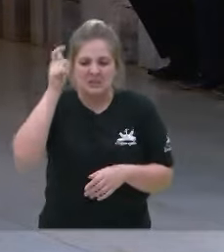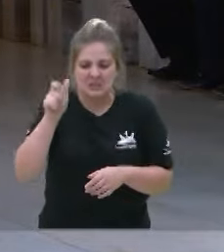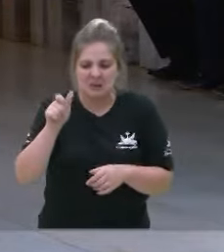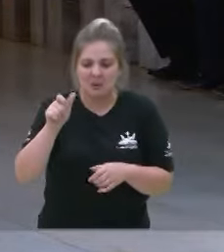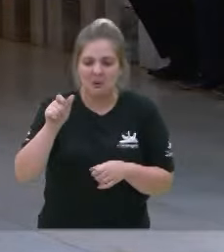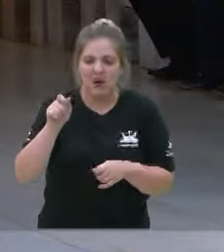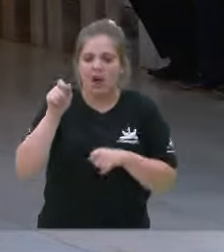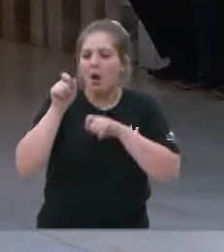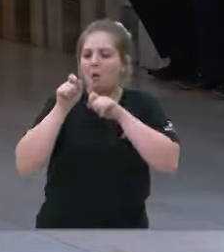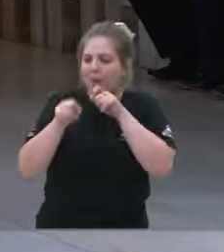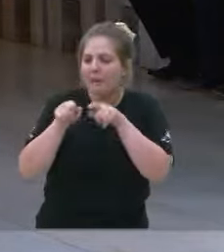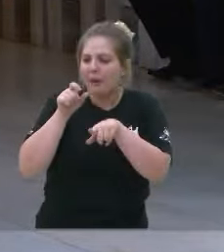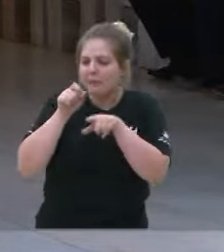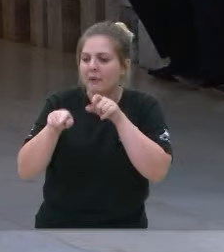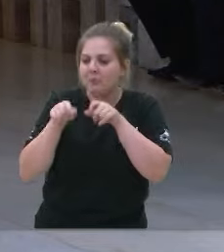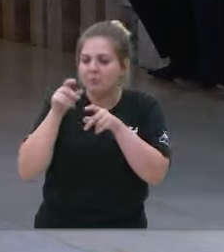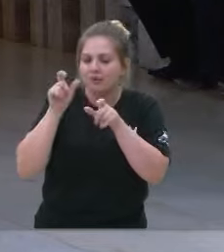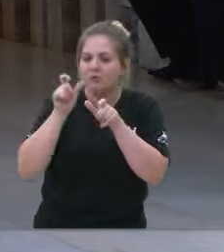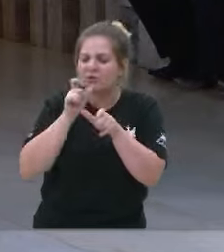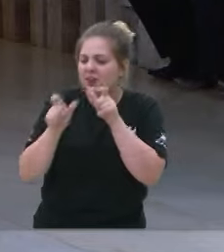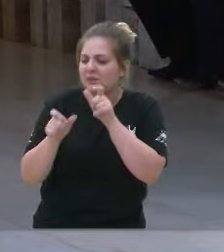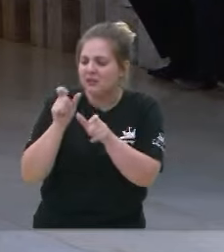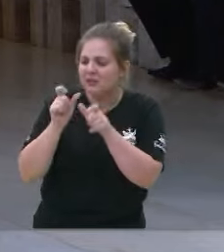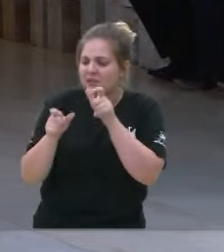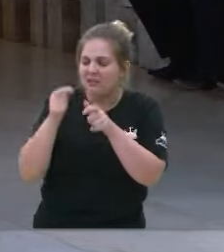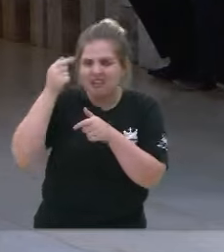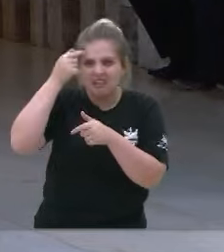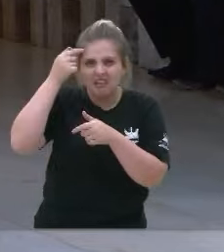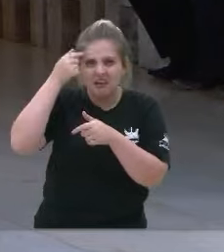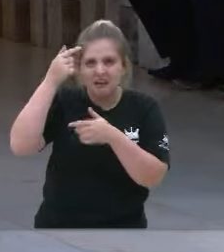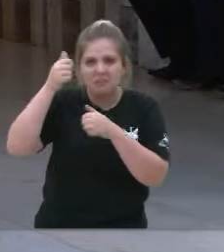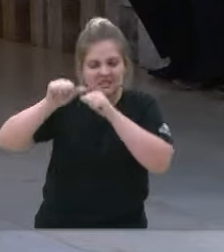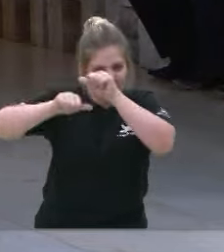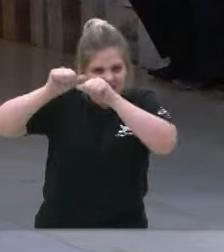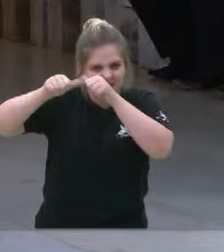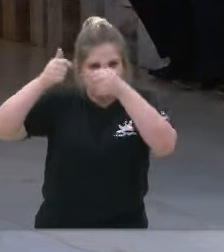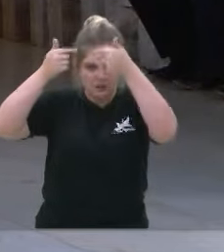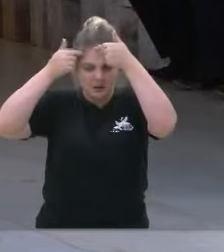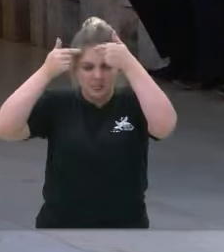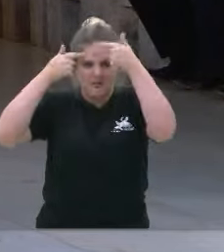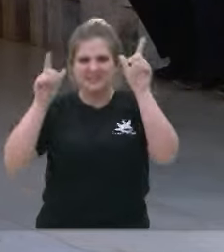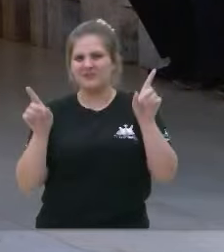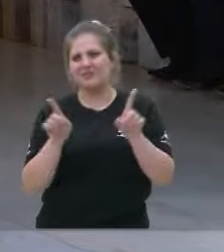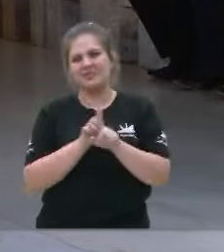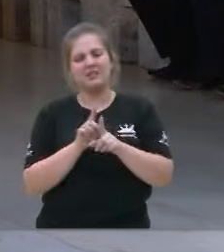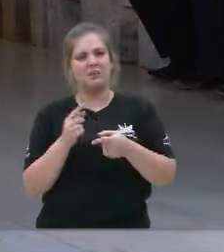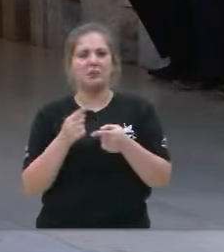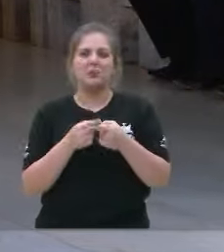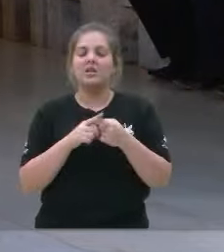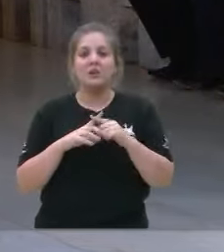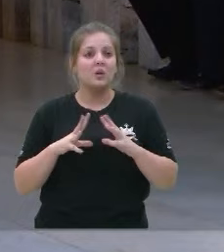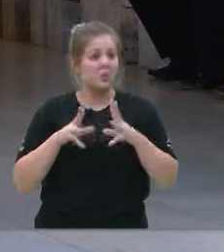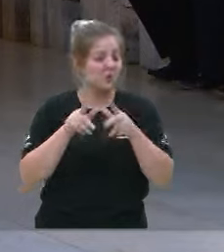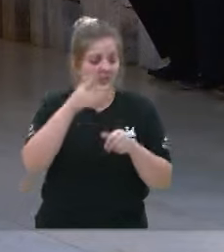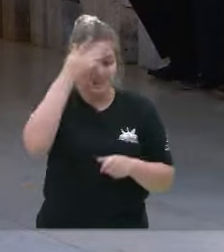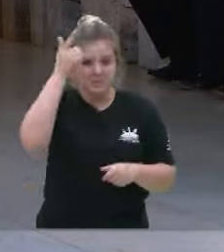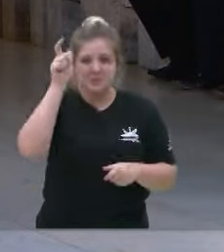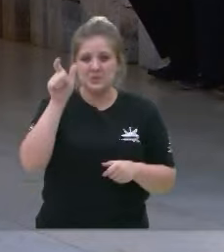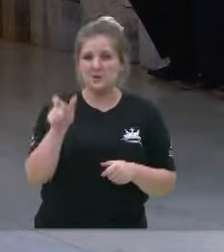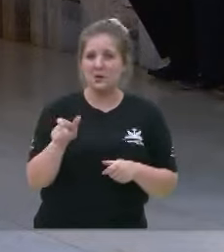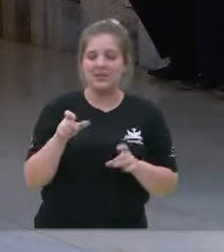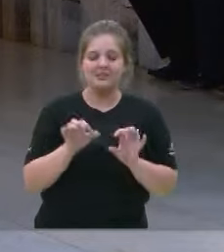todo ser humano tem a sua liberdade liberdade esta que foi dada por Deus de